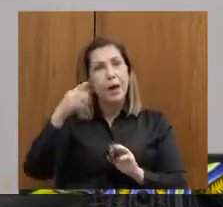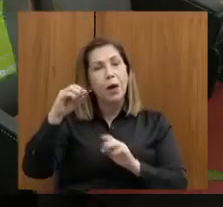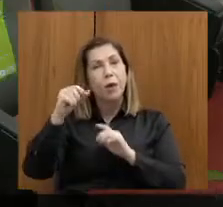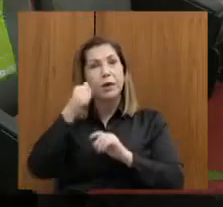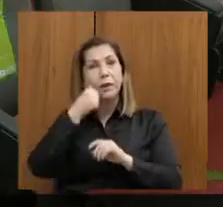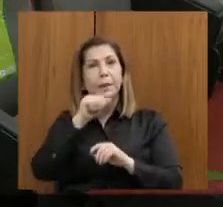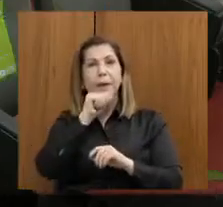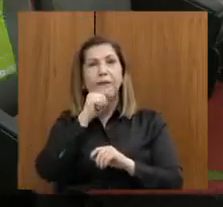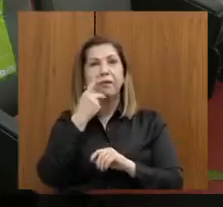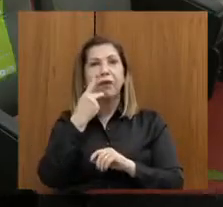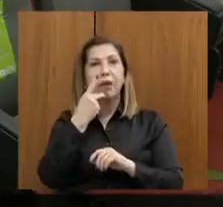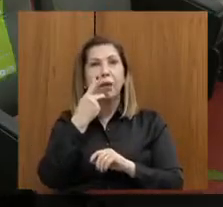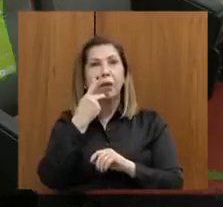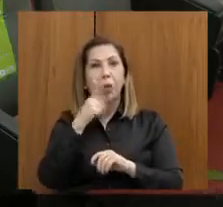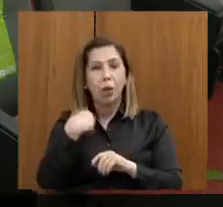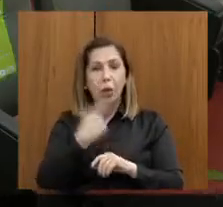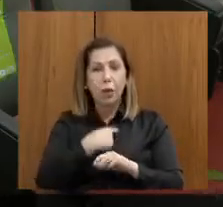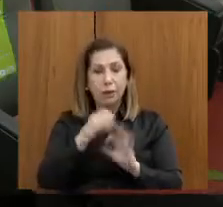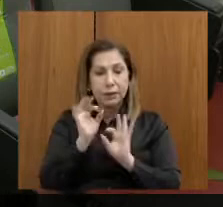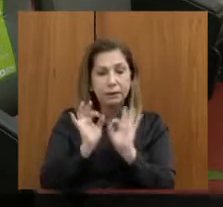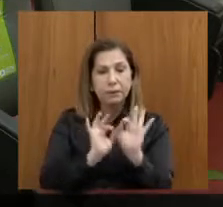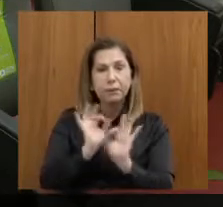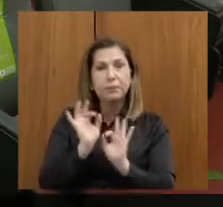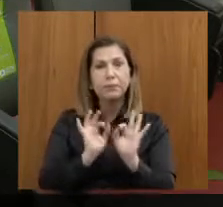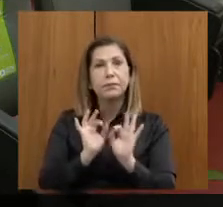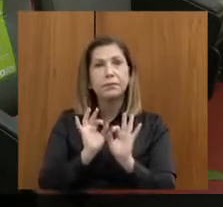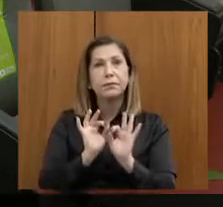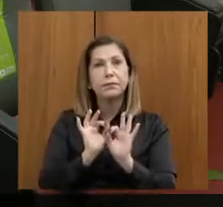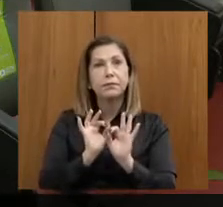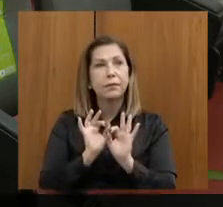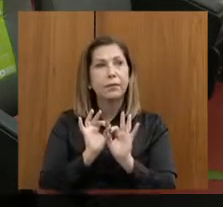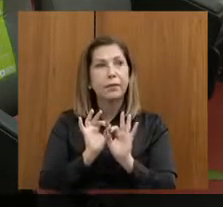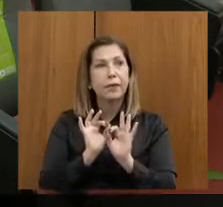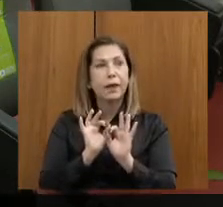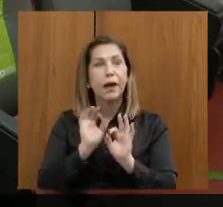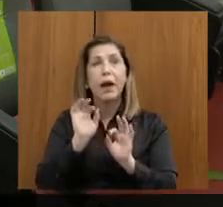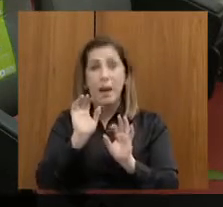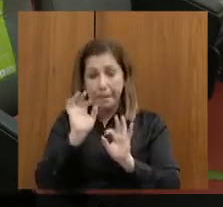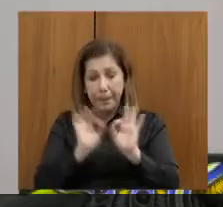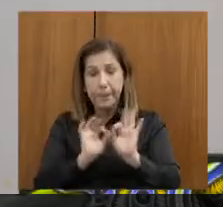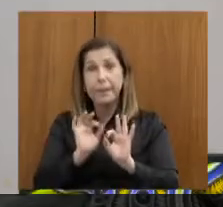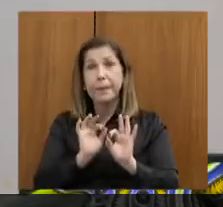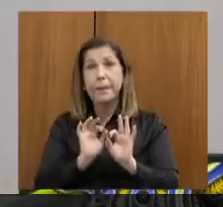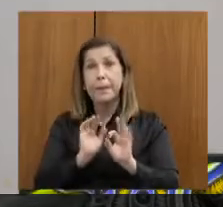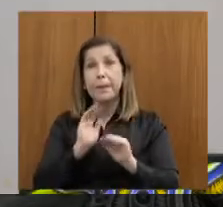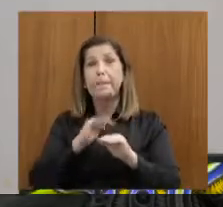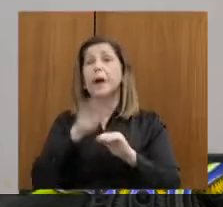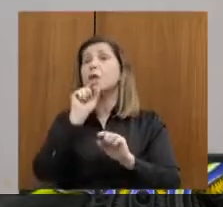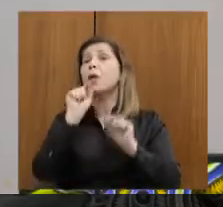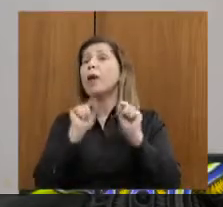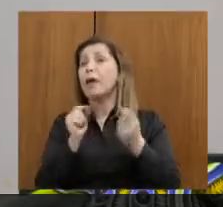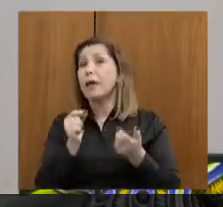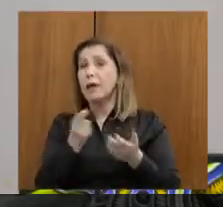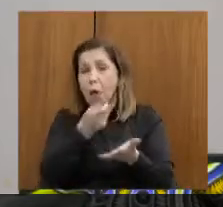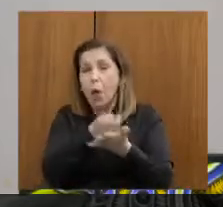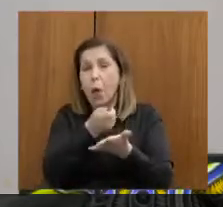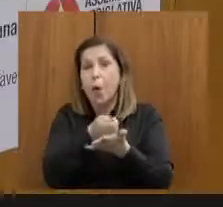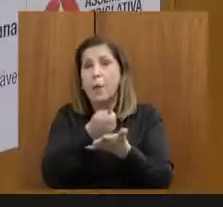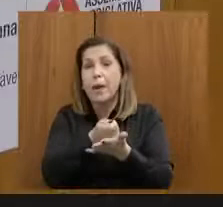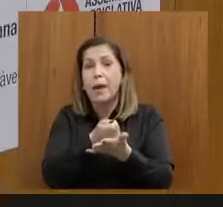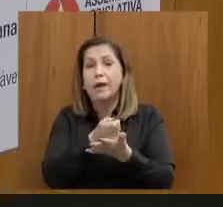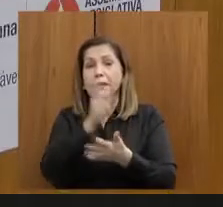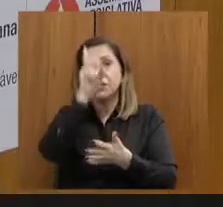né a mãe que estamos nos preparando mais preparando para cobrar daqueles que